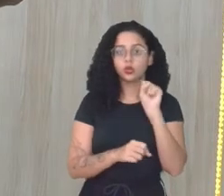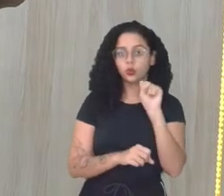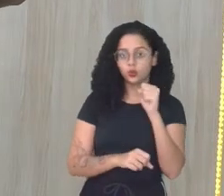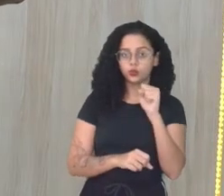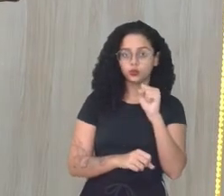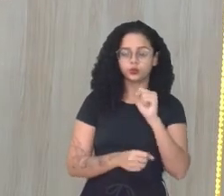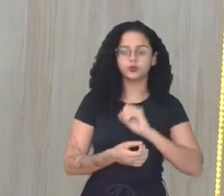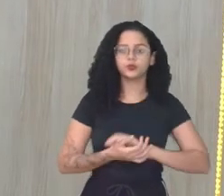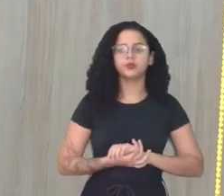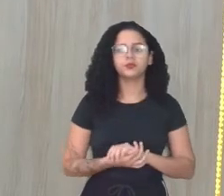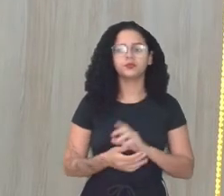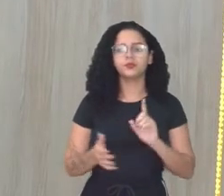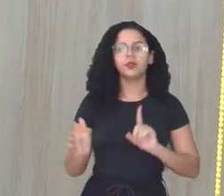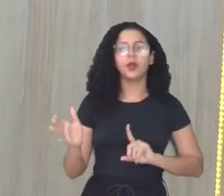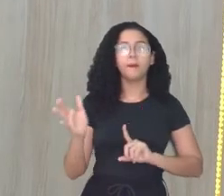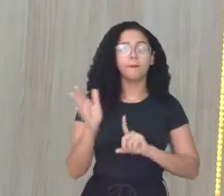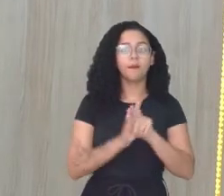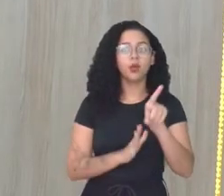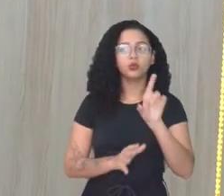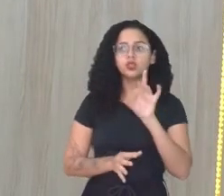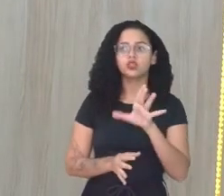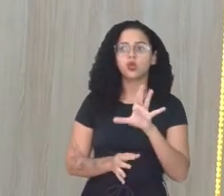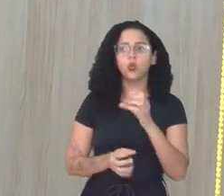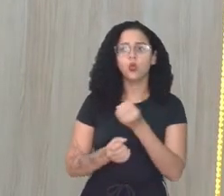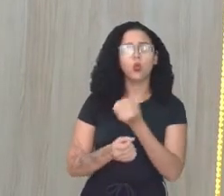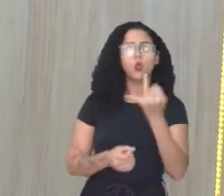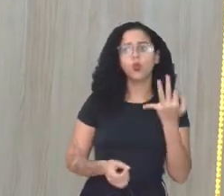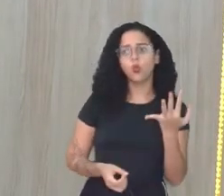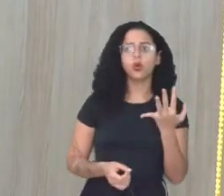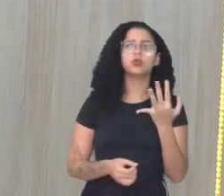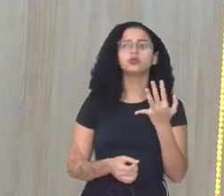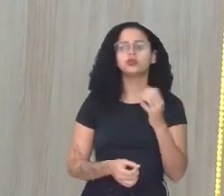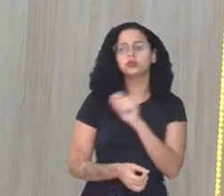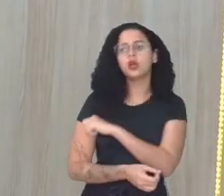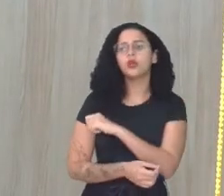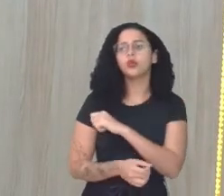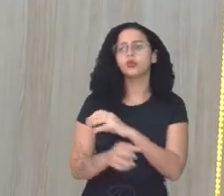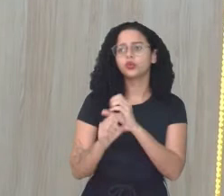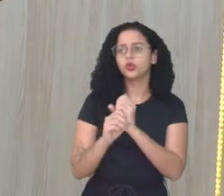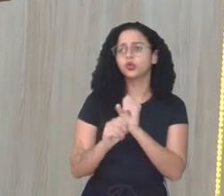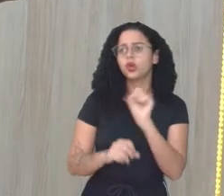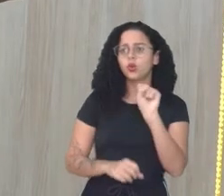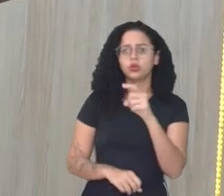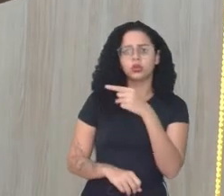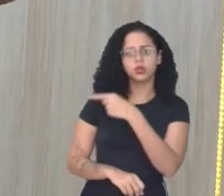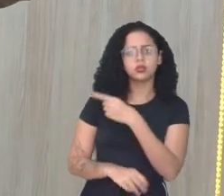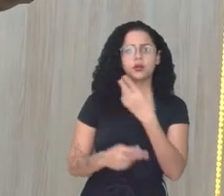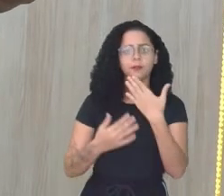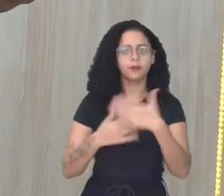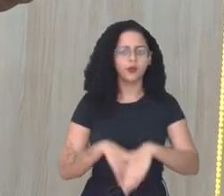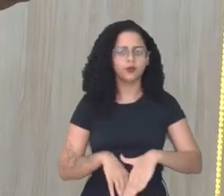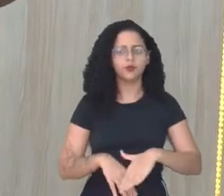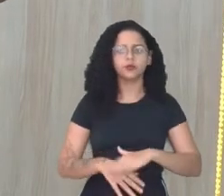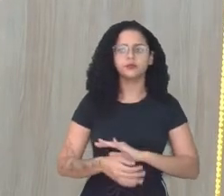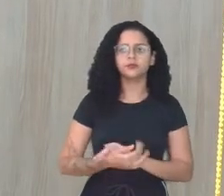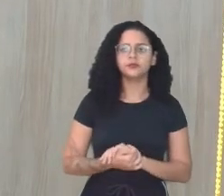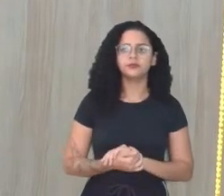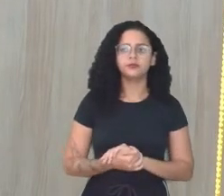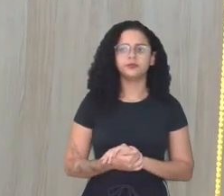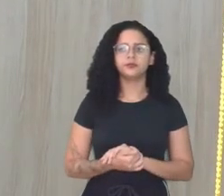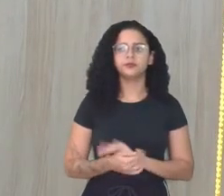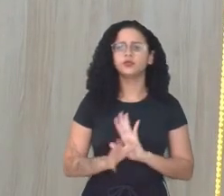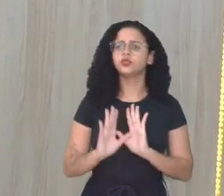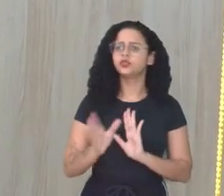8, tá? A pergunta ali é só quantos alunos tiraram a nota 8 nessa prova, tá? E aí a gente